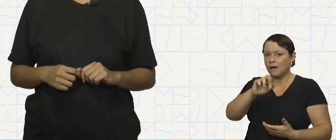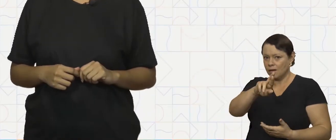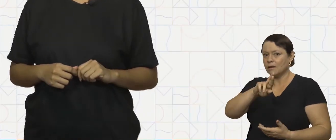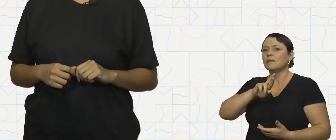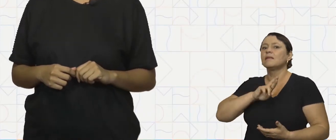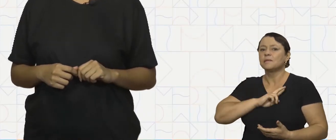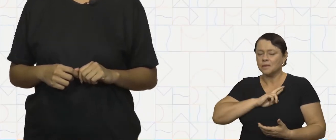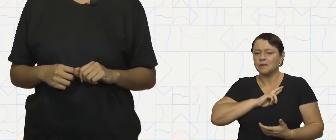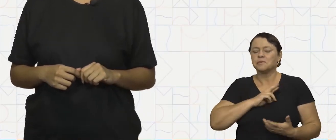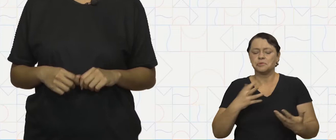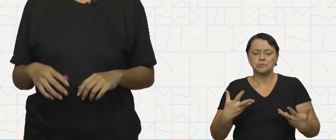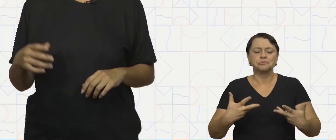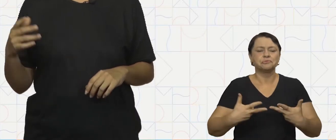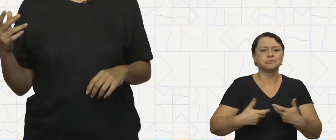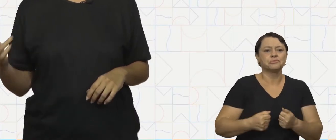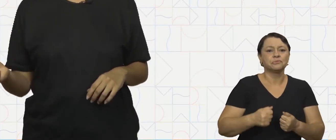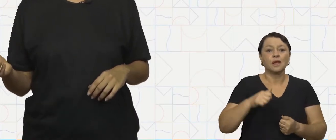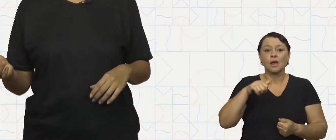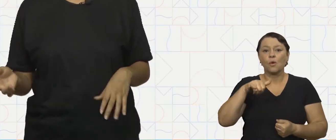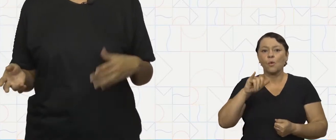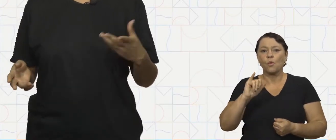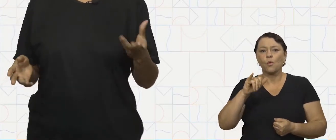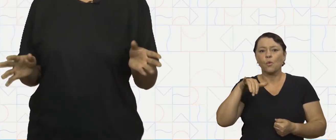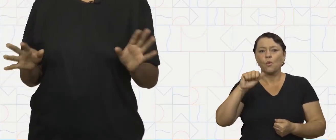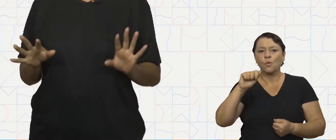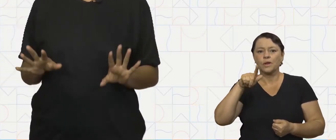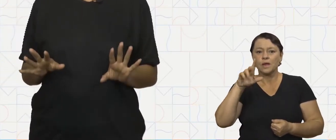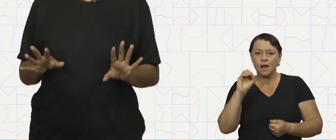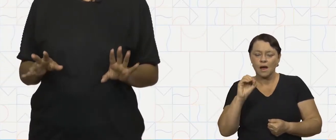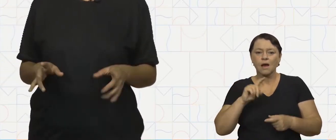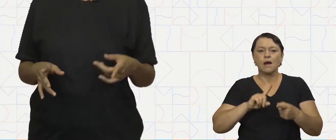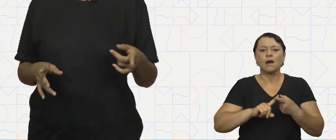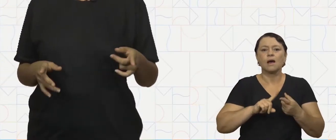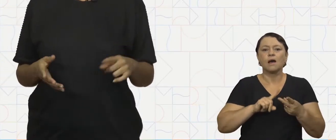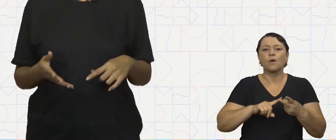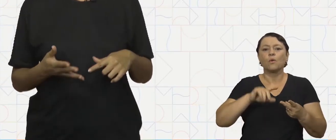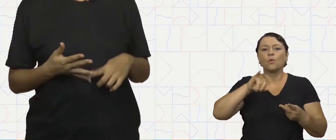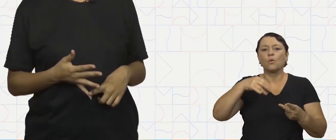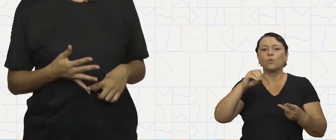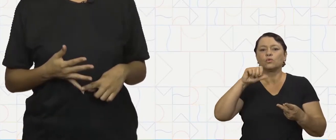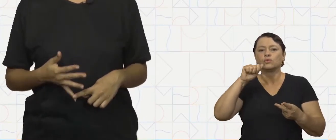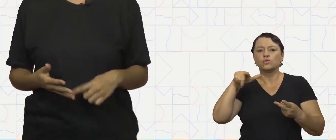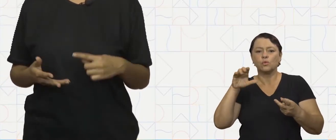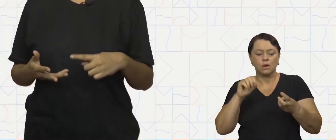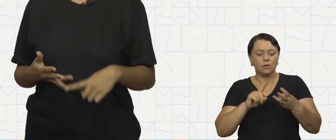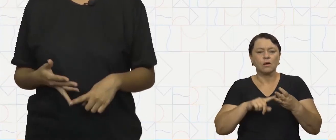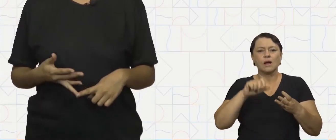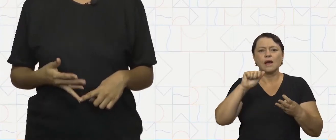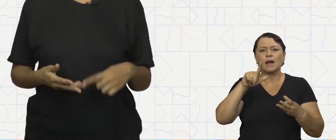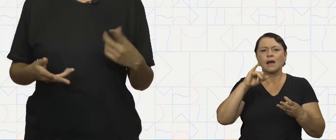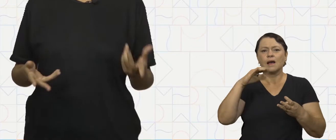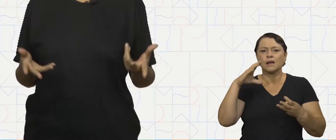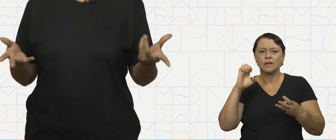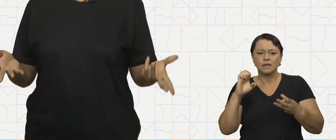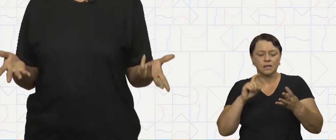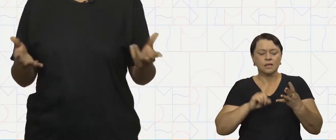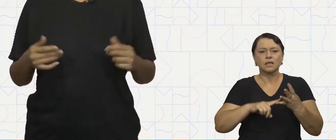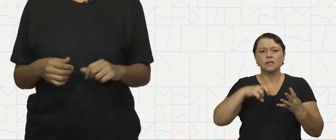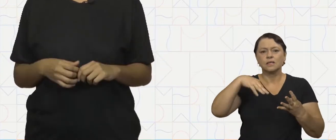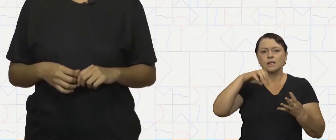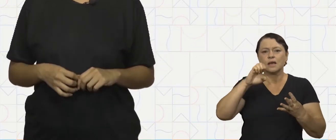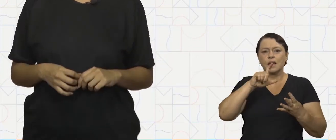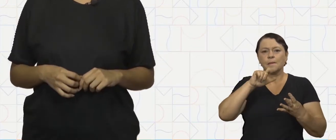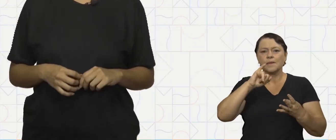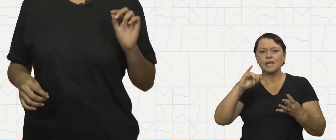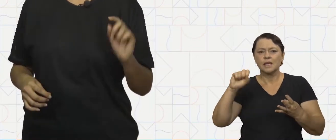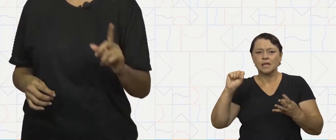essas perguntas lindamente. O Iago e o João, então? Será que a Alice, a Camille ou até a Melissa